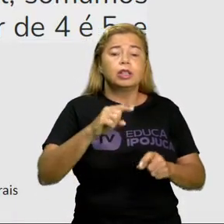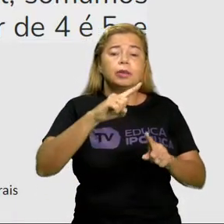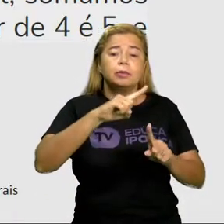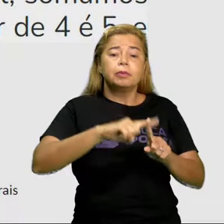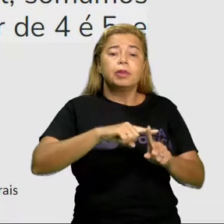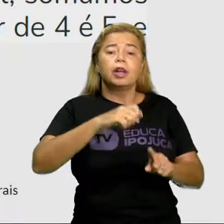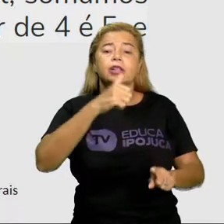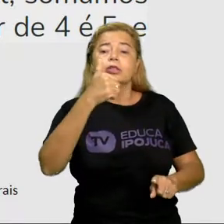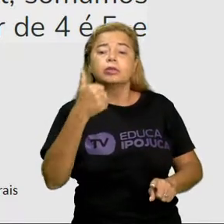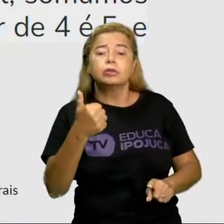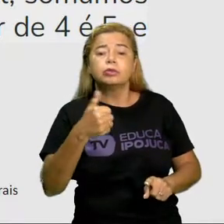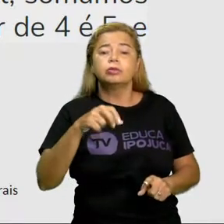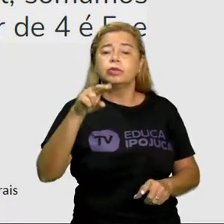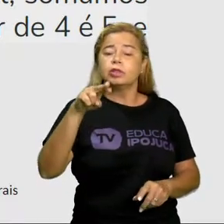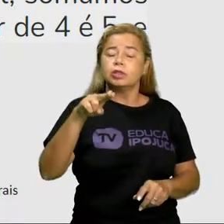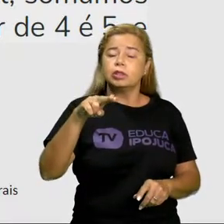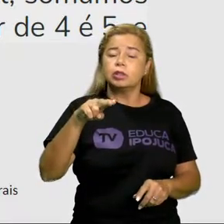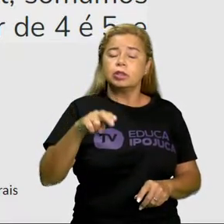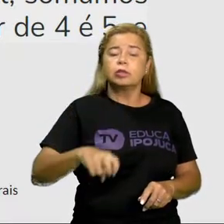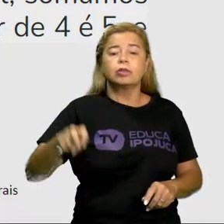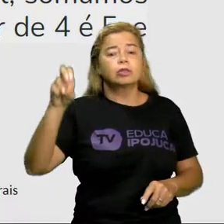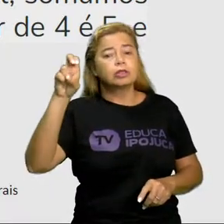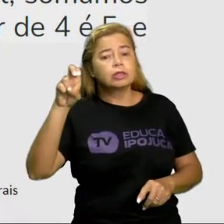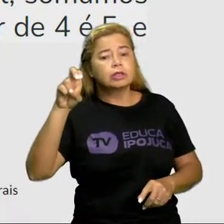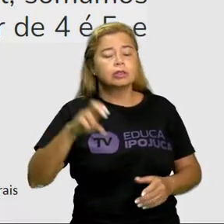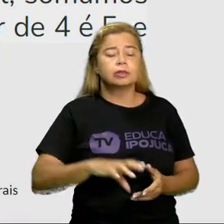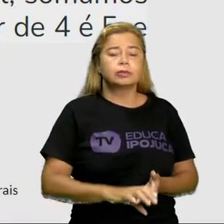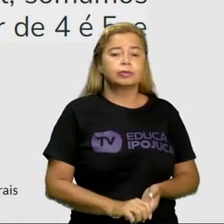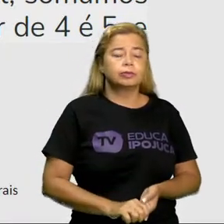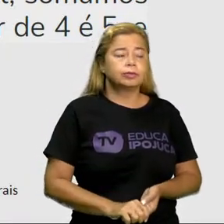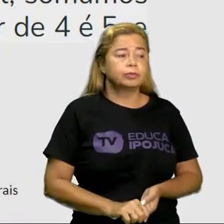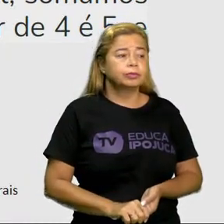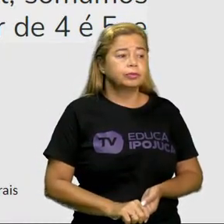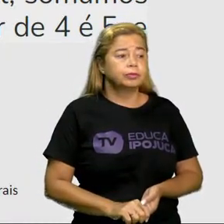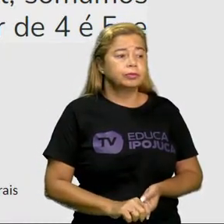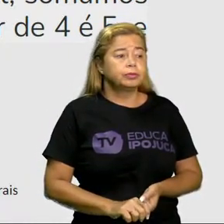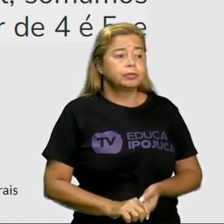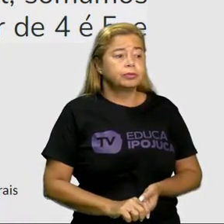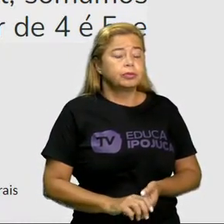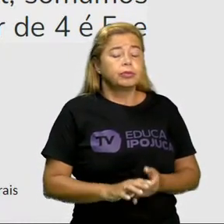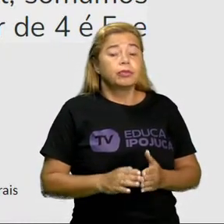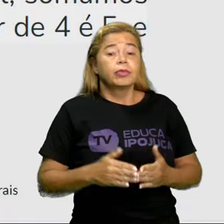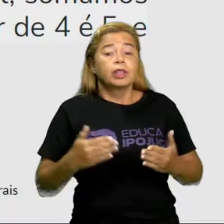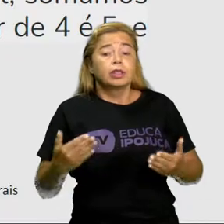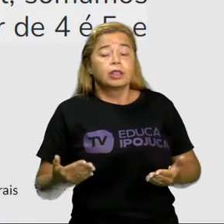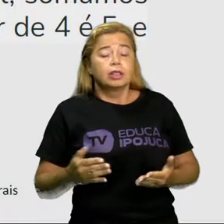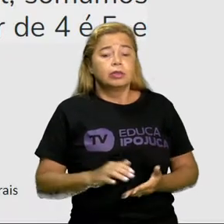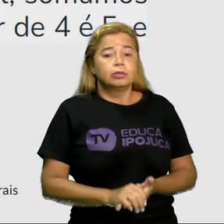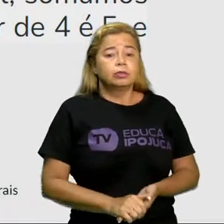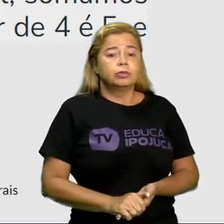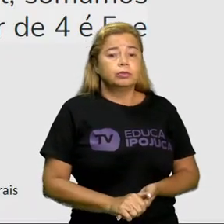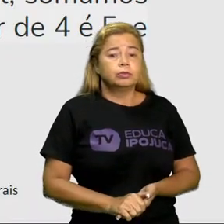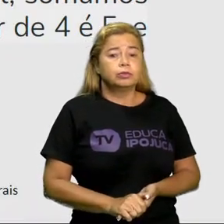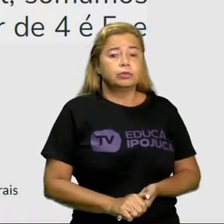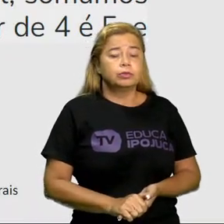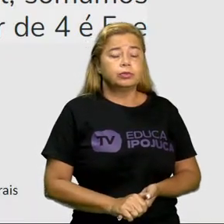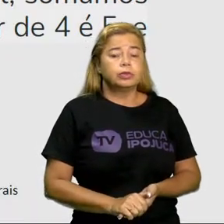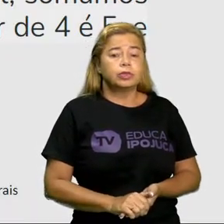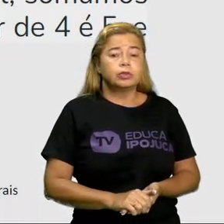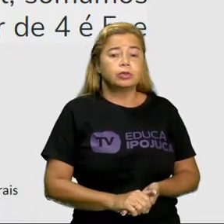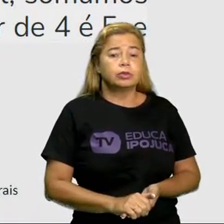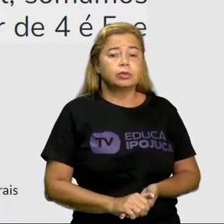1. 4 mais 1 dá 5. Então, eu sei que o 4, ele é, o